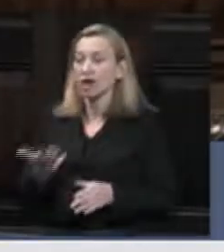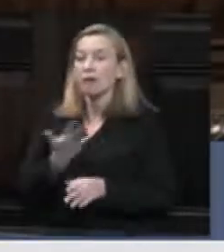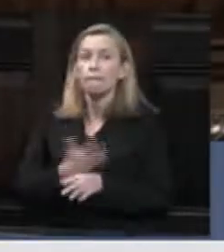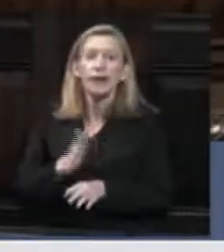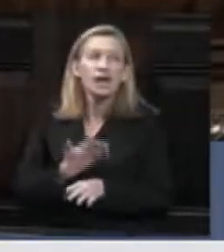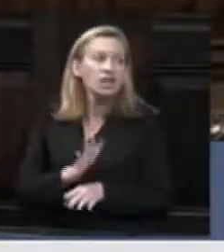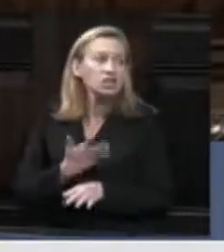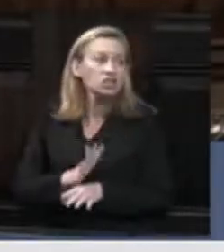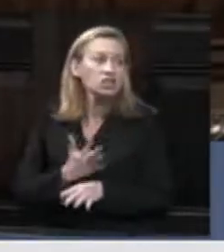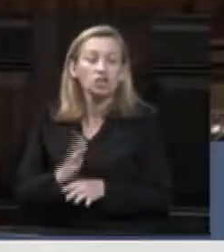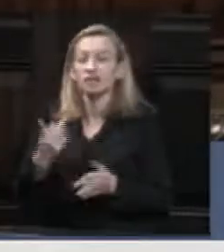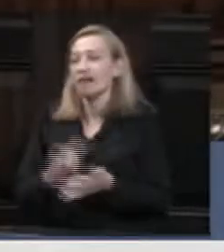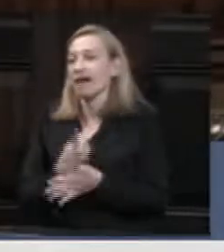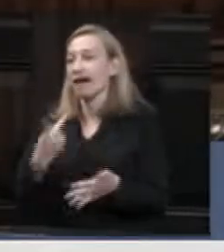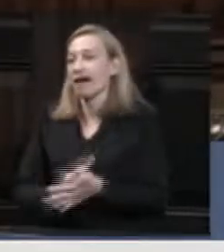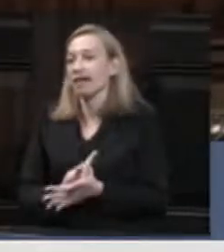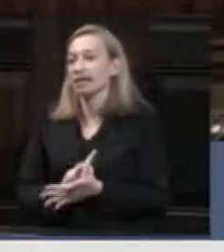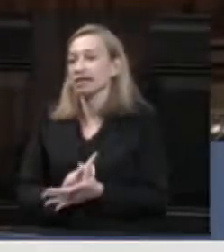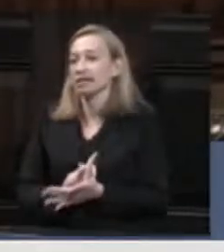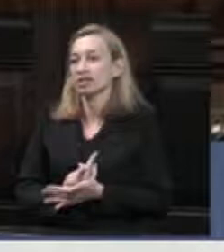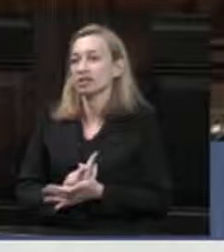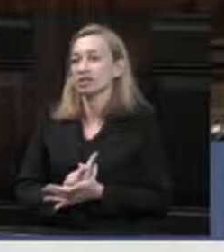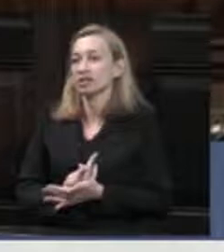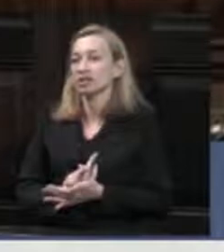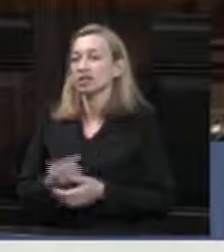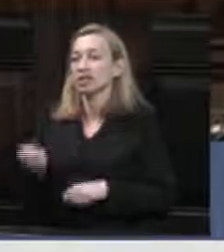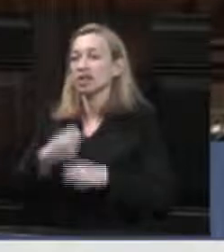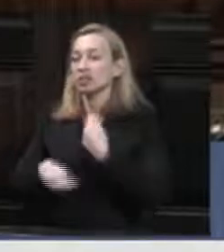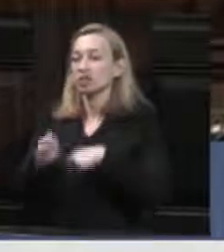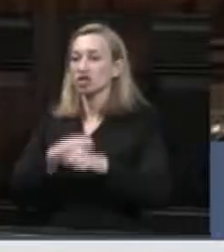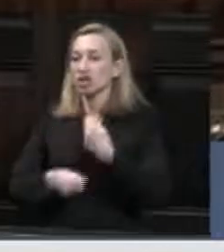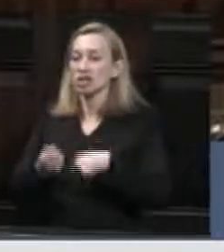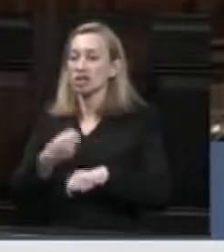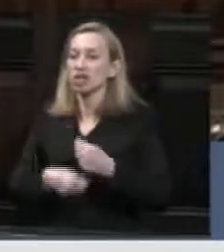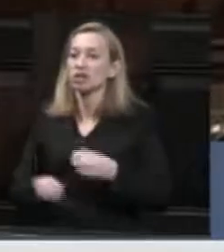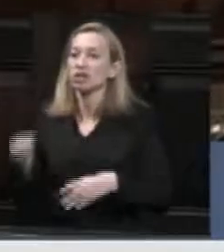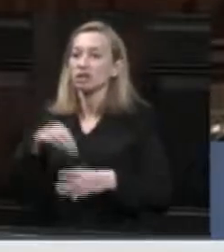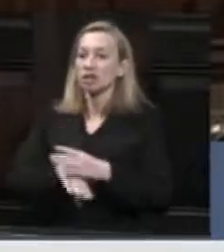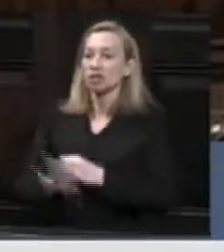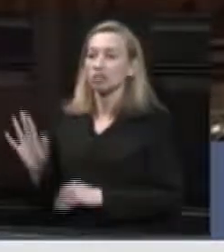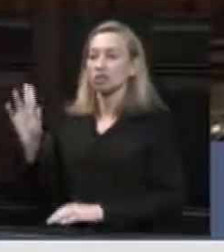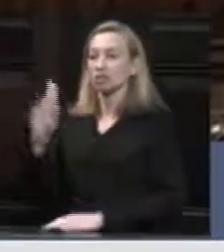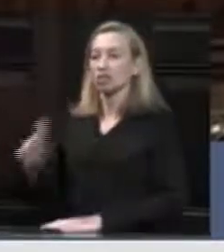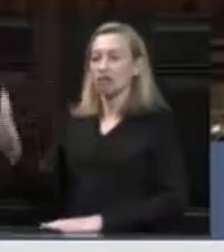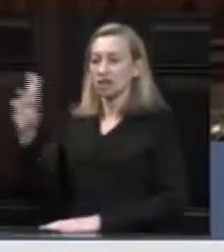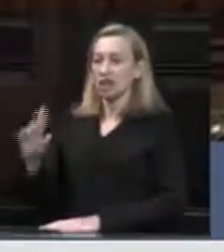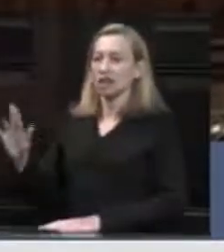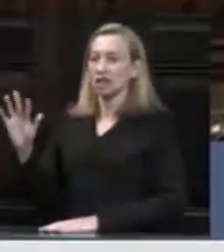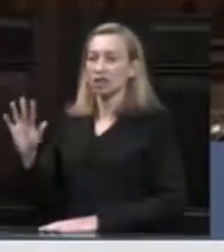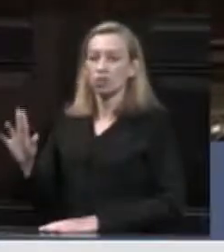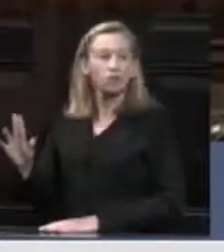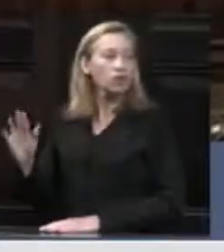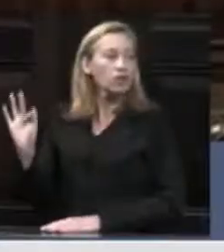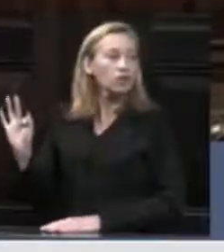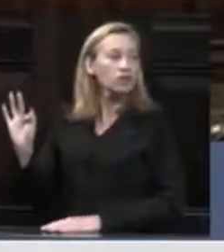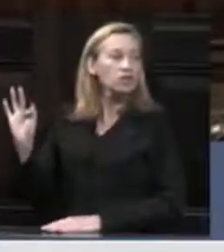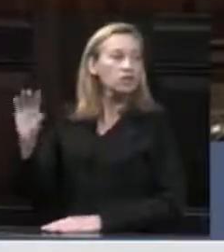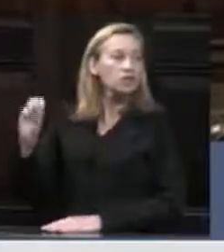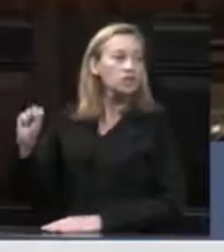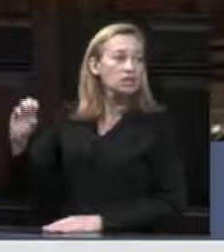consideradas irregulares na gestão da Universidade Federal de Santa Catarina, não na sua gestão, em